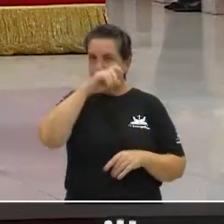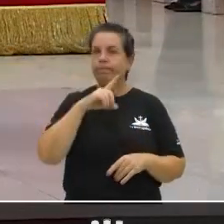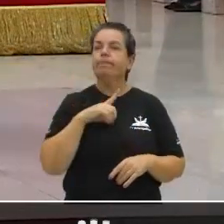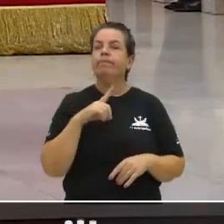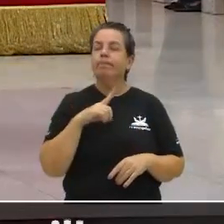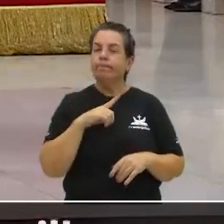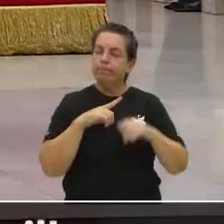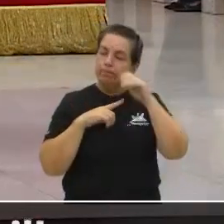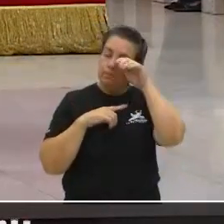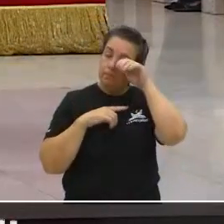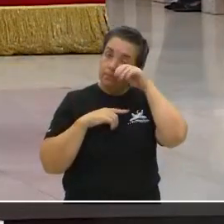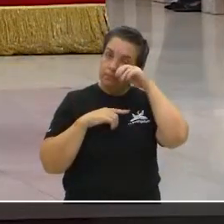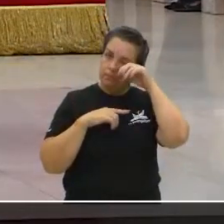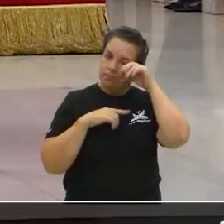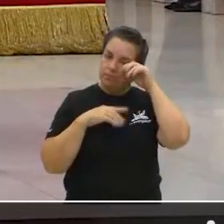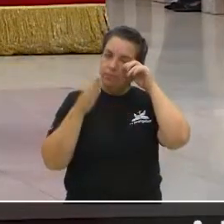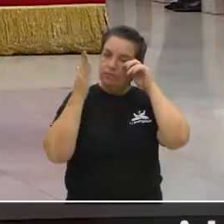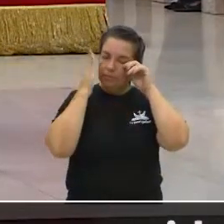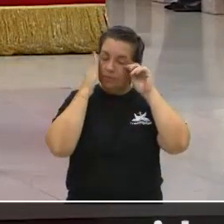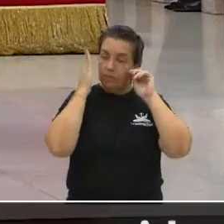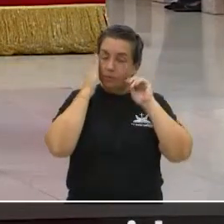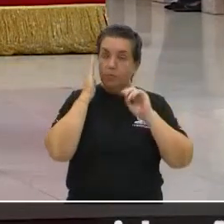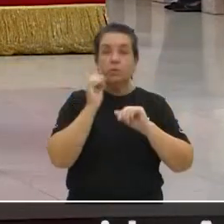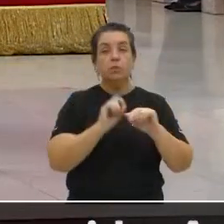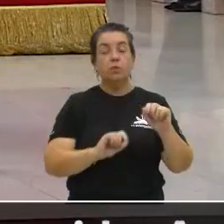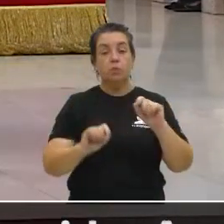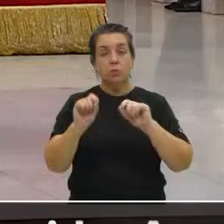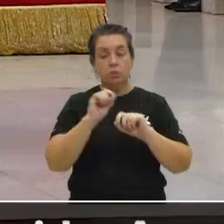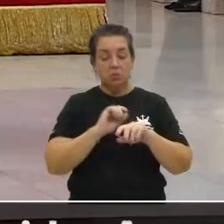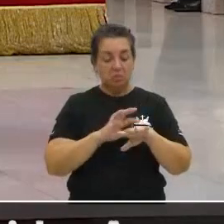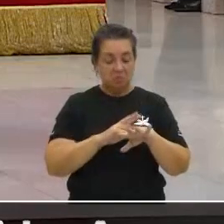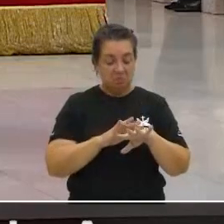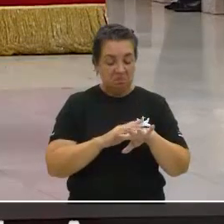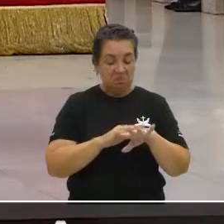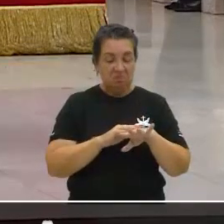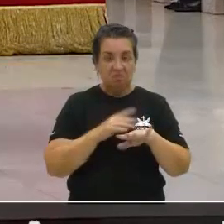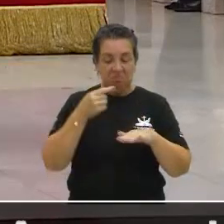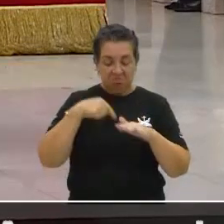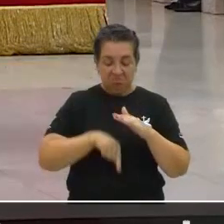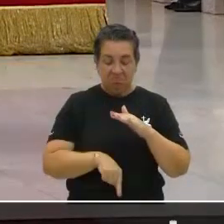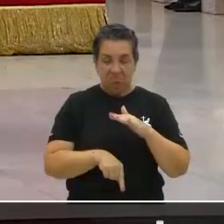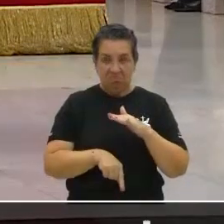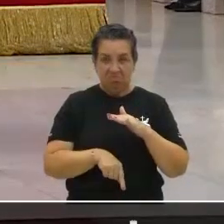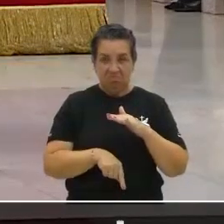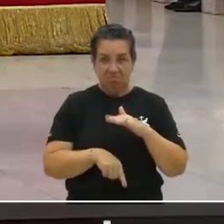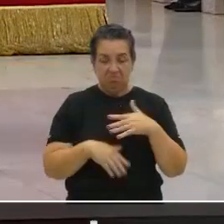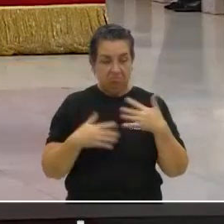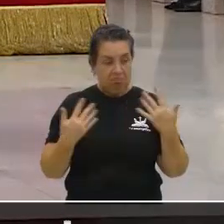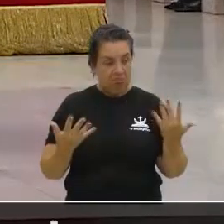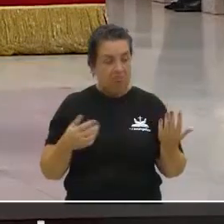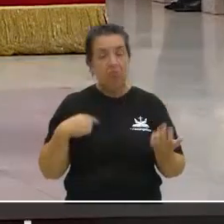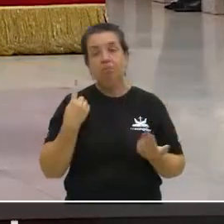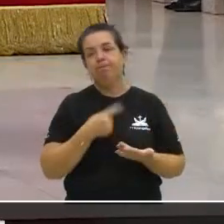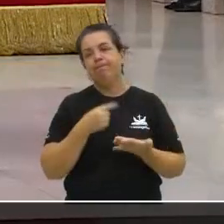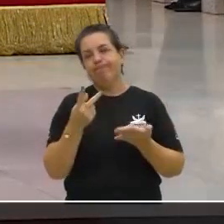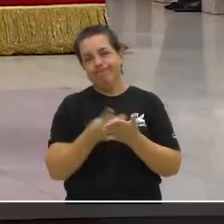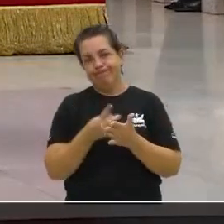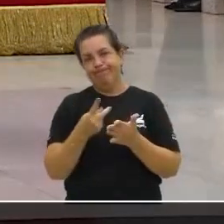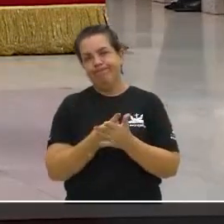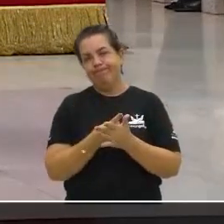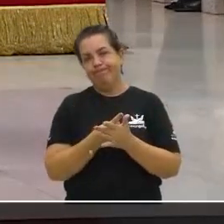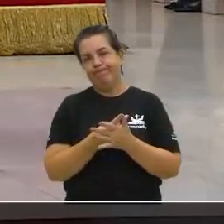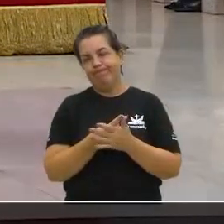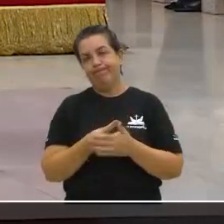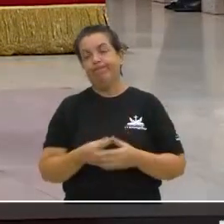de identificar as nossas feridas profundas, os nossos erros.